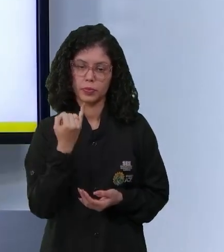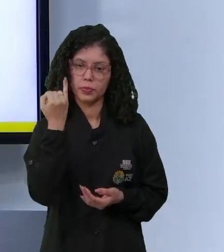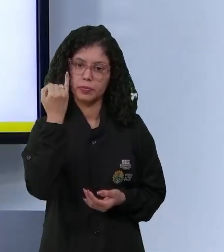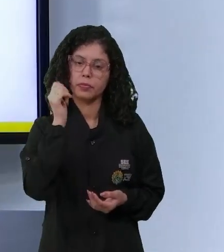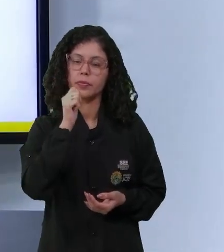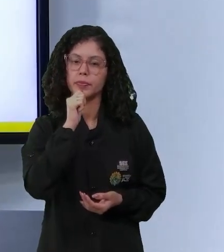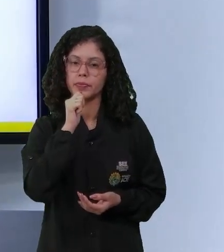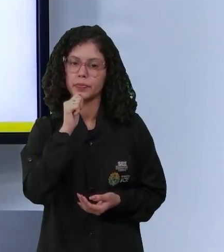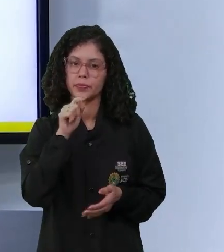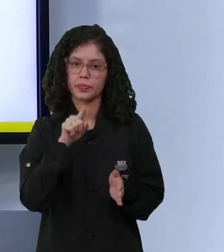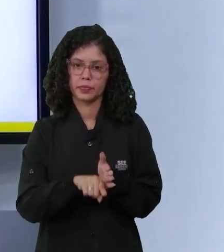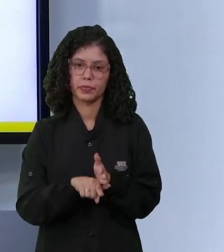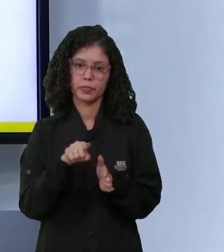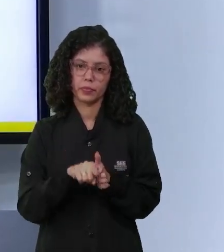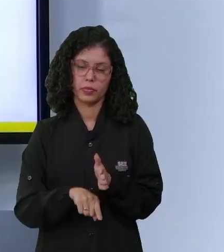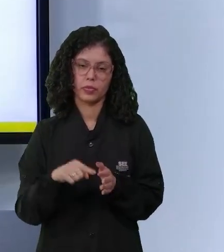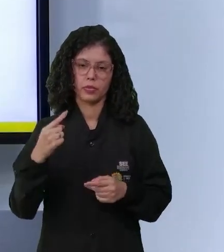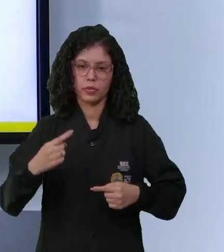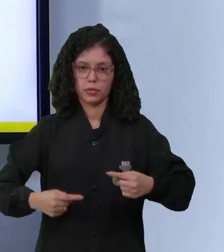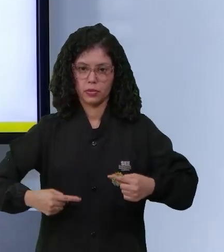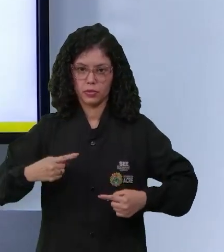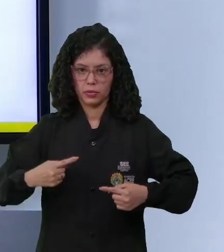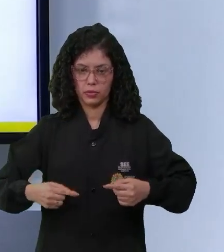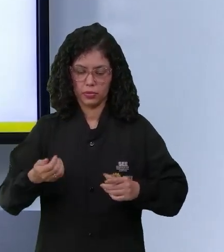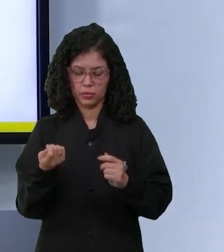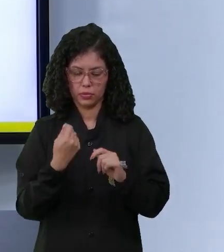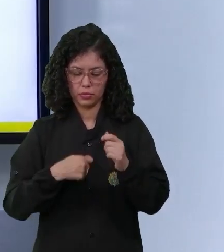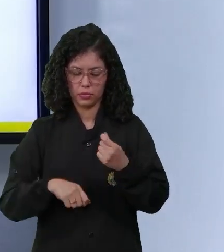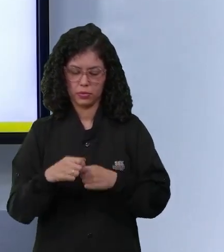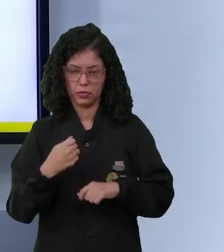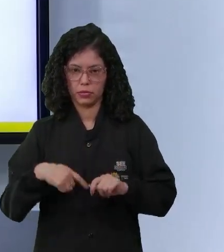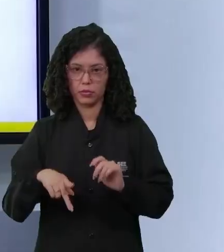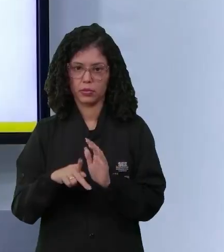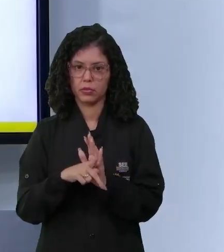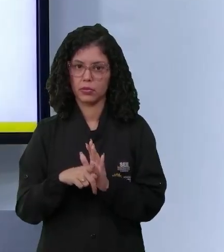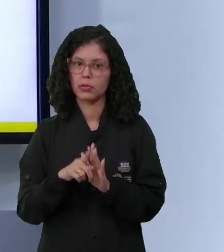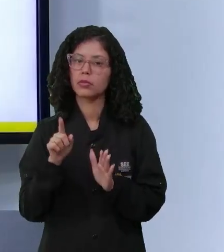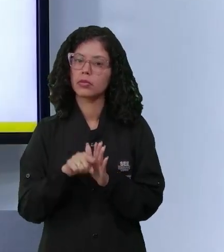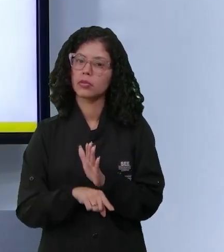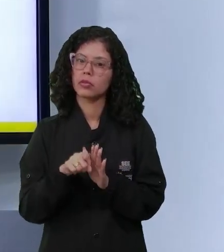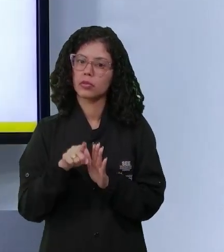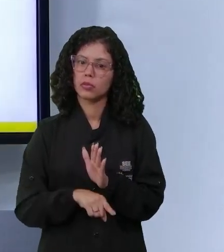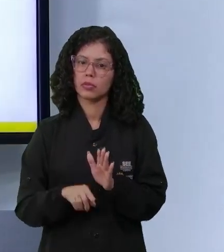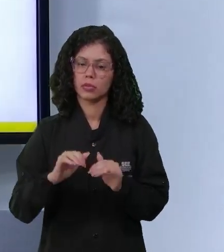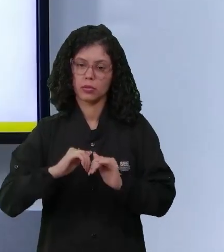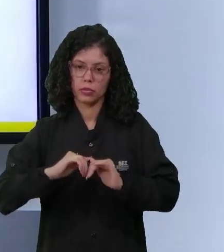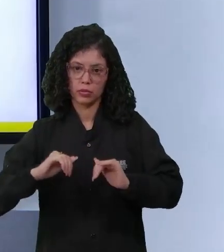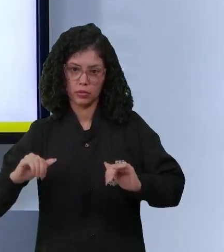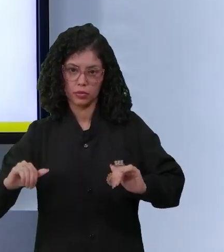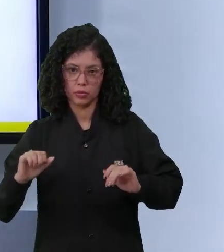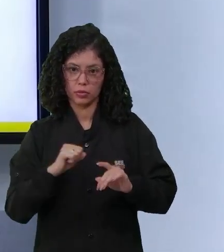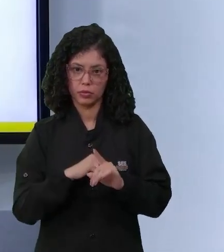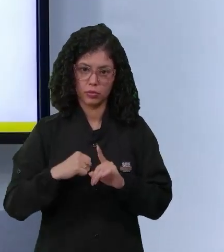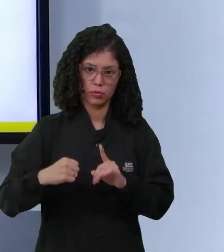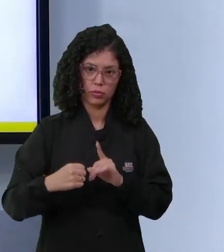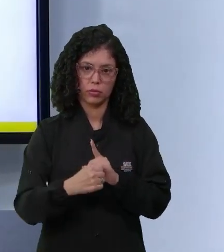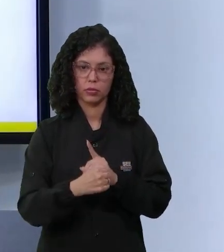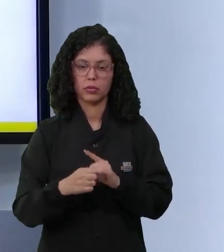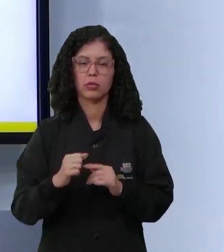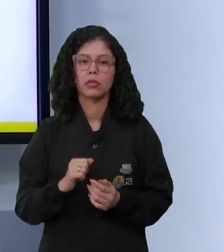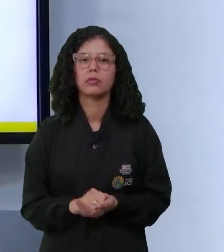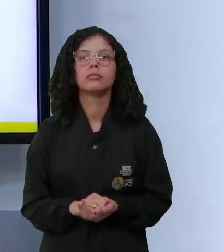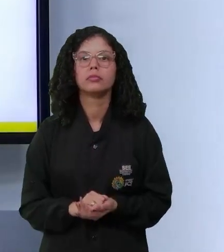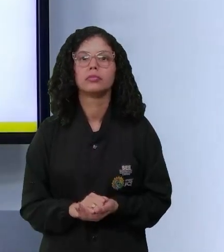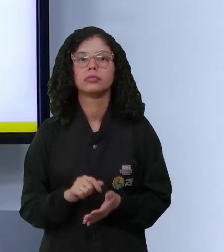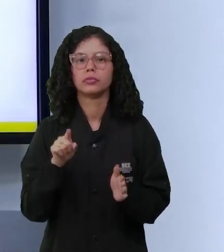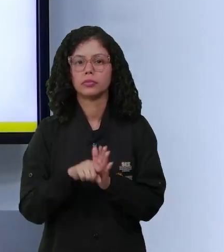principalmente nas questões políticas, econômicas, nas questões de divisão social, nas questões